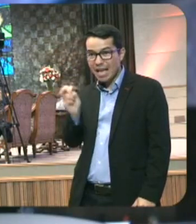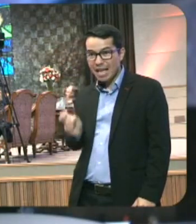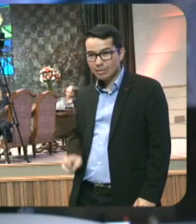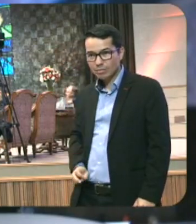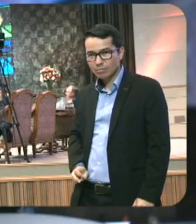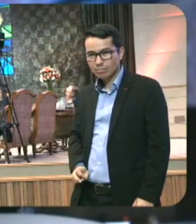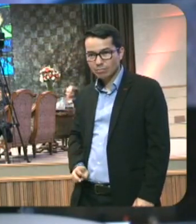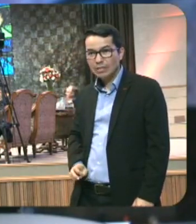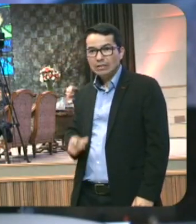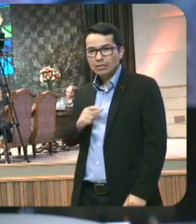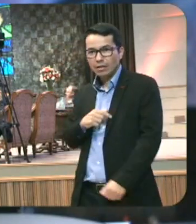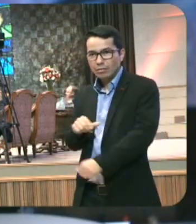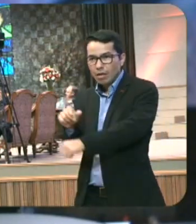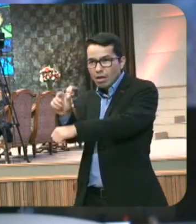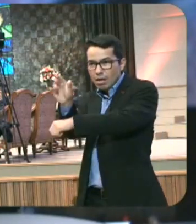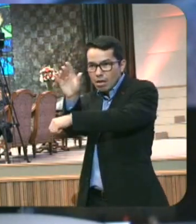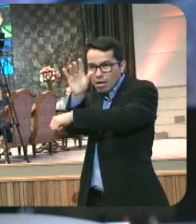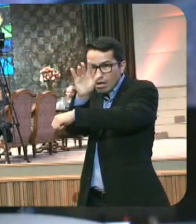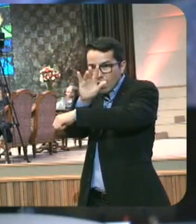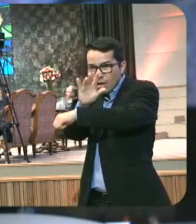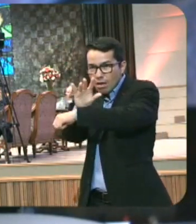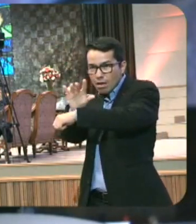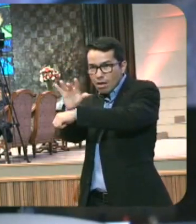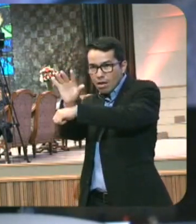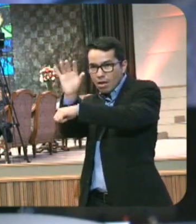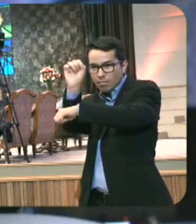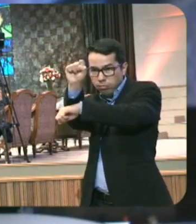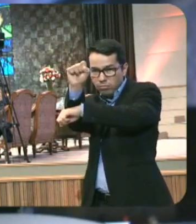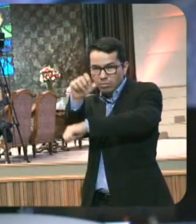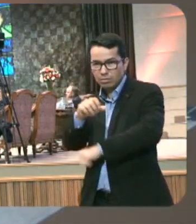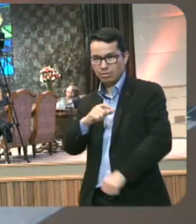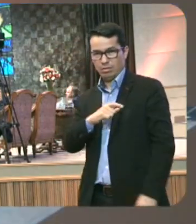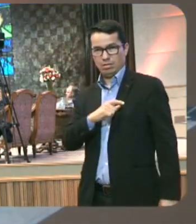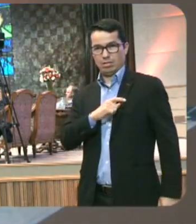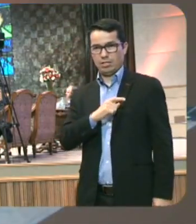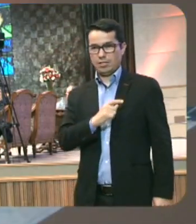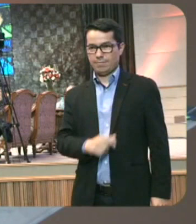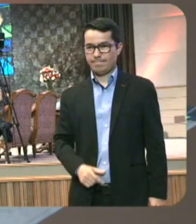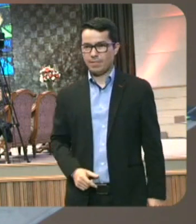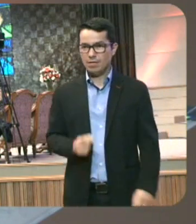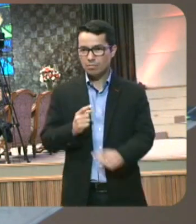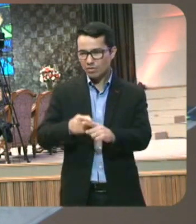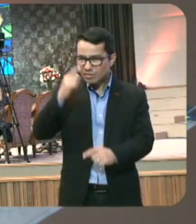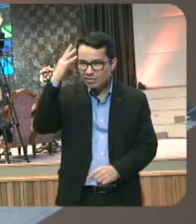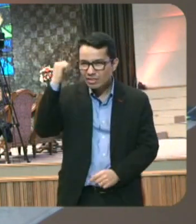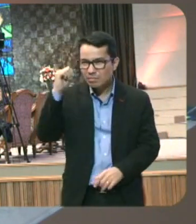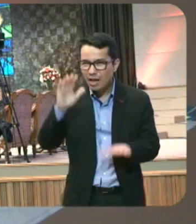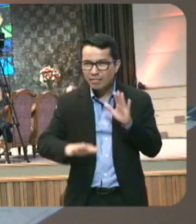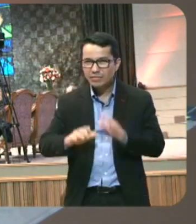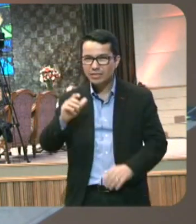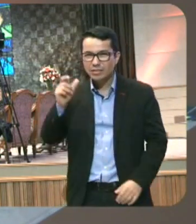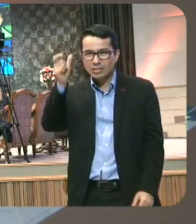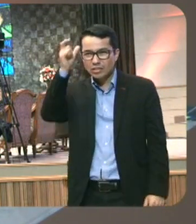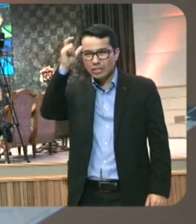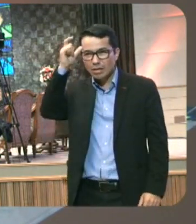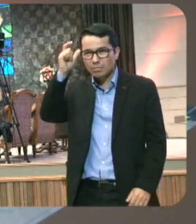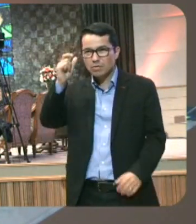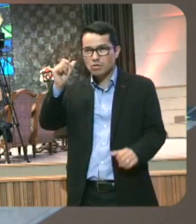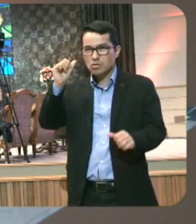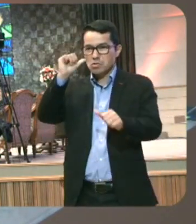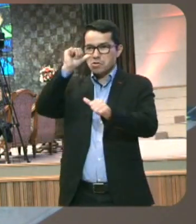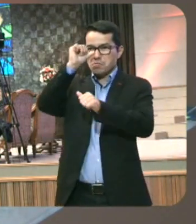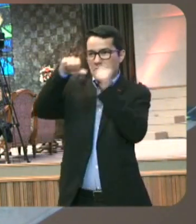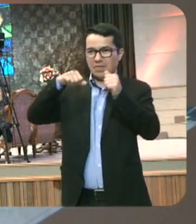e ele é o enganador, e ele se disfarça em anjo de luz